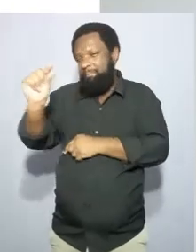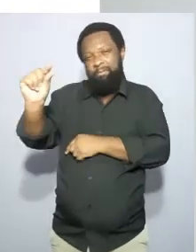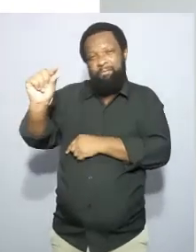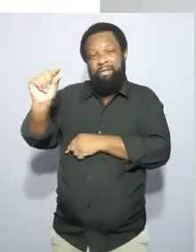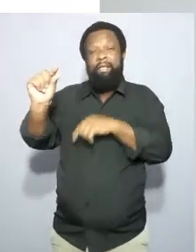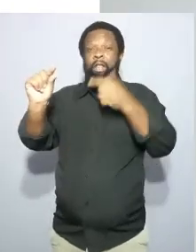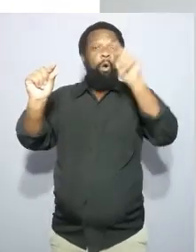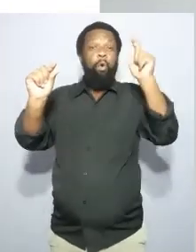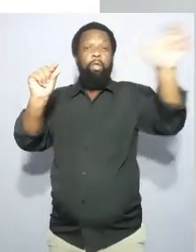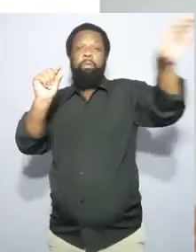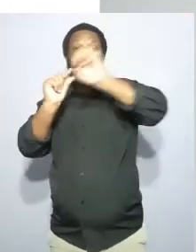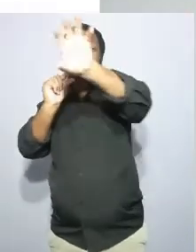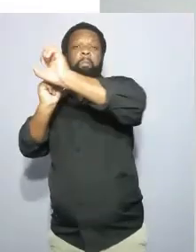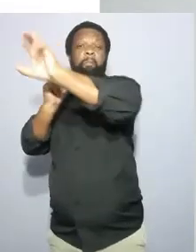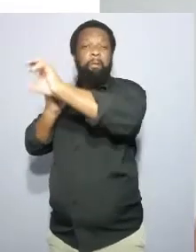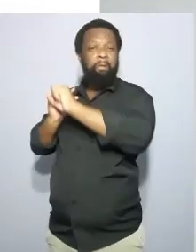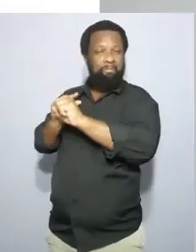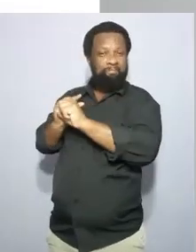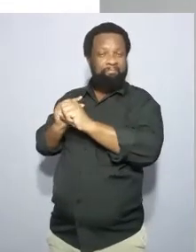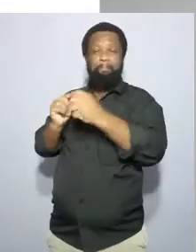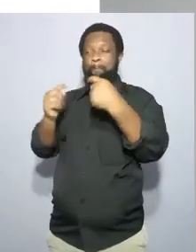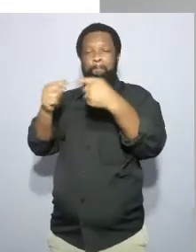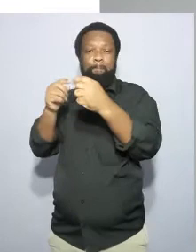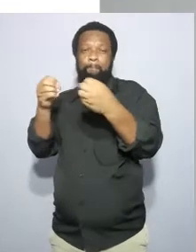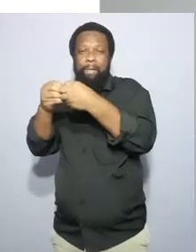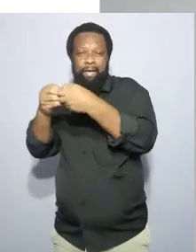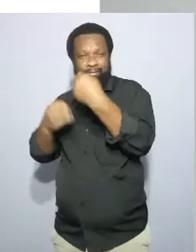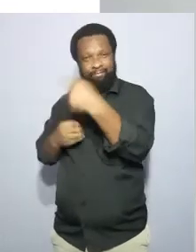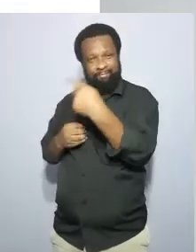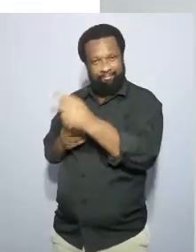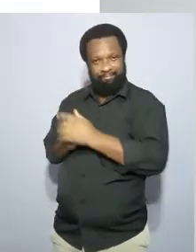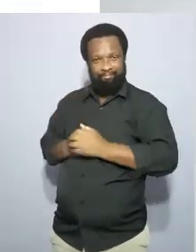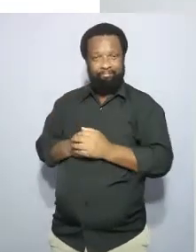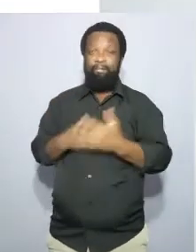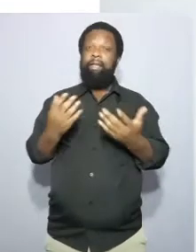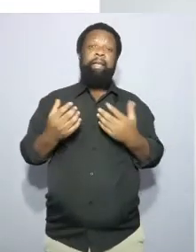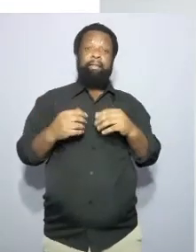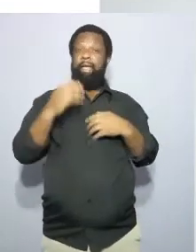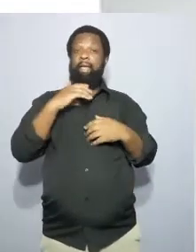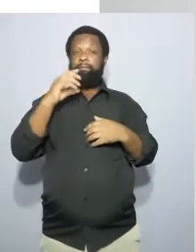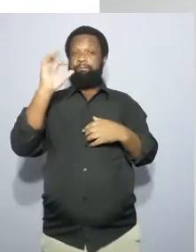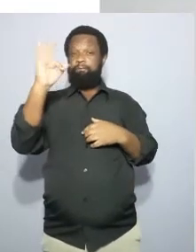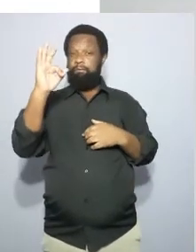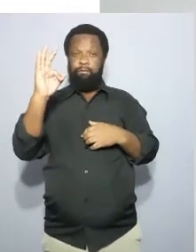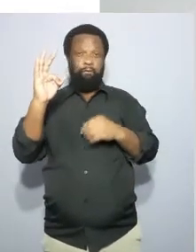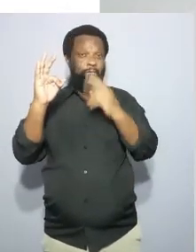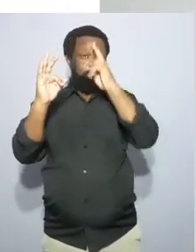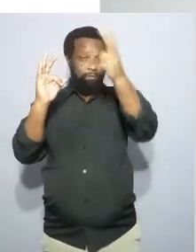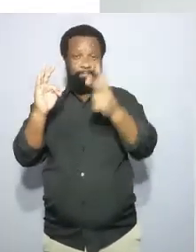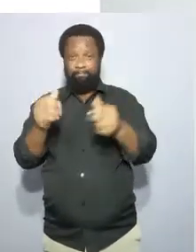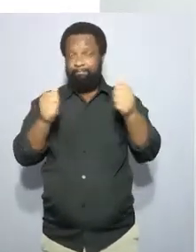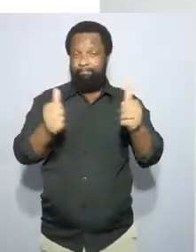atraindo bem os elétrons da ligação para próximo dele. Ele atrai muito bem, no caso. Tudo bem?